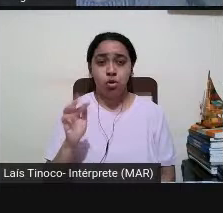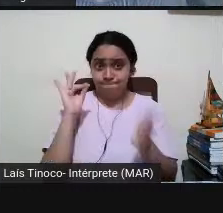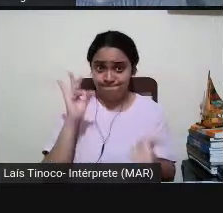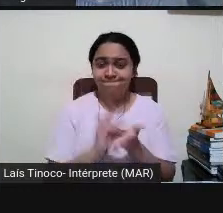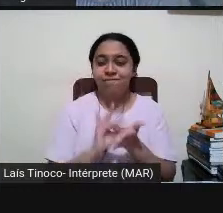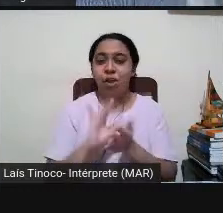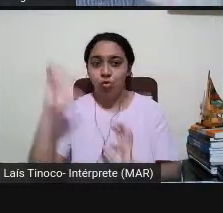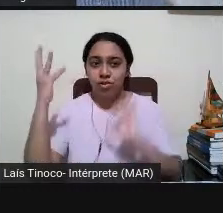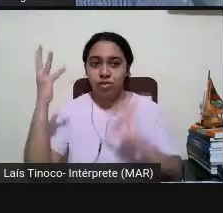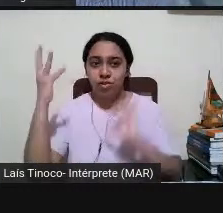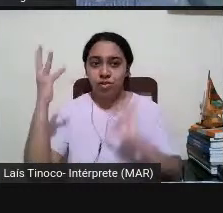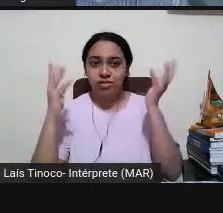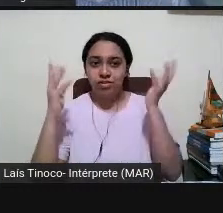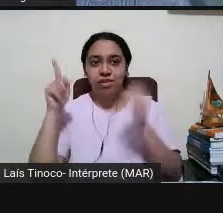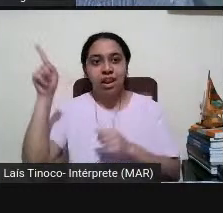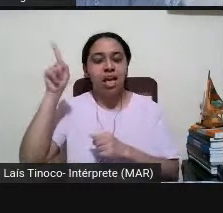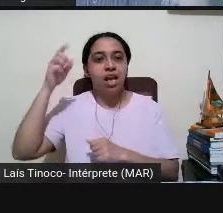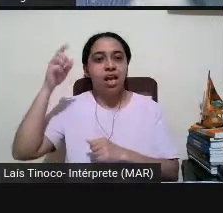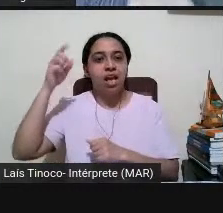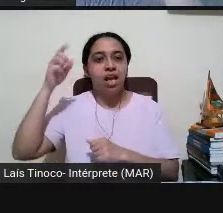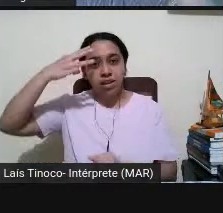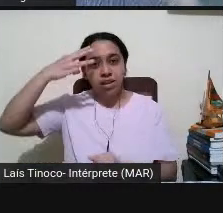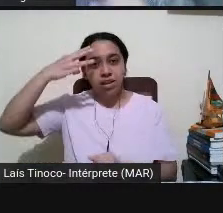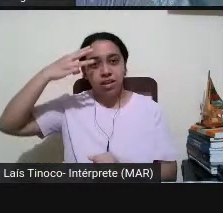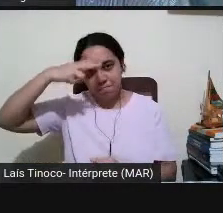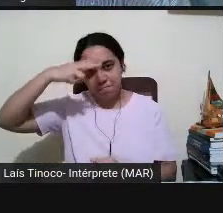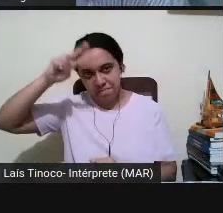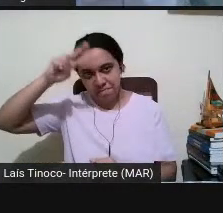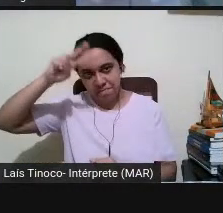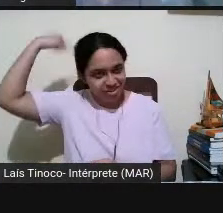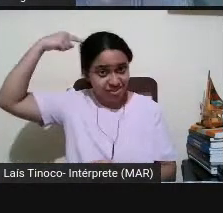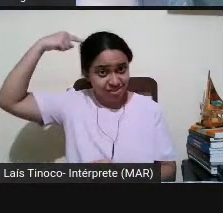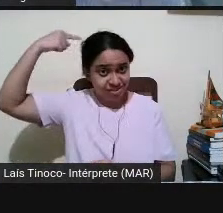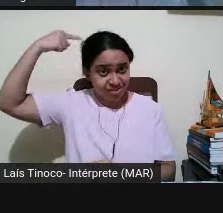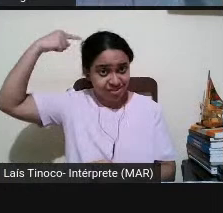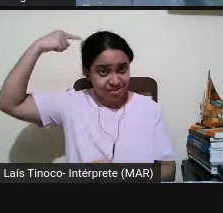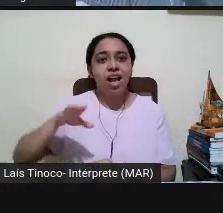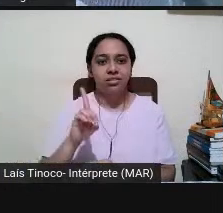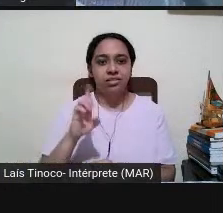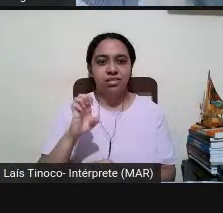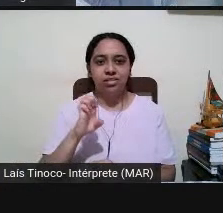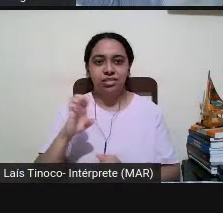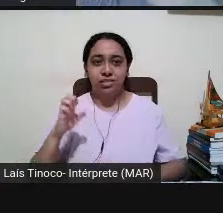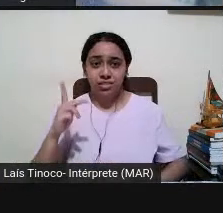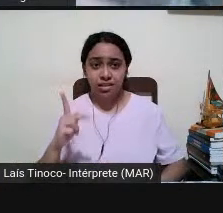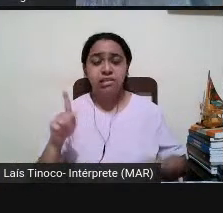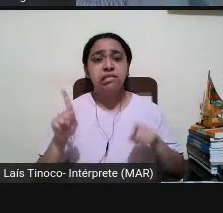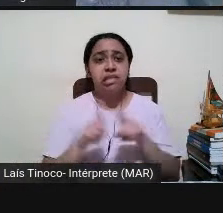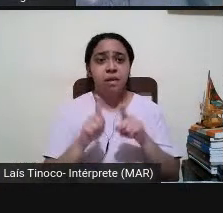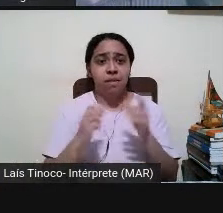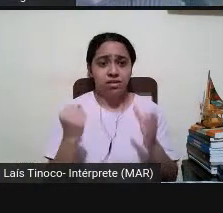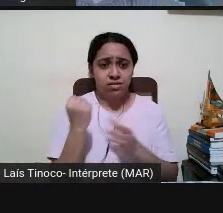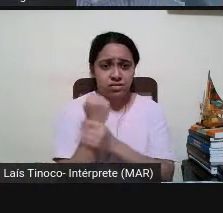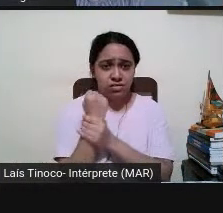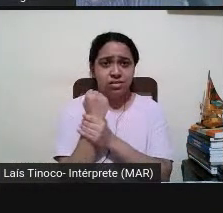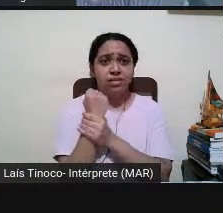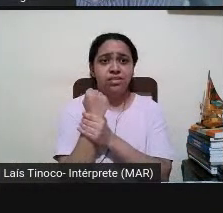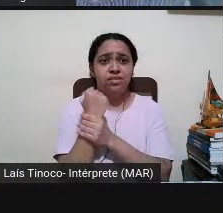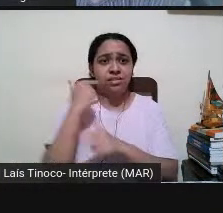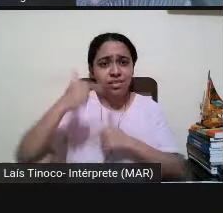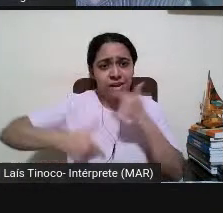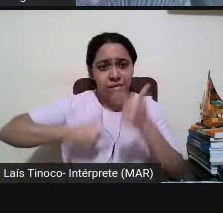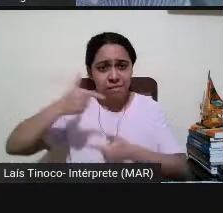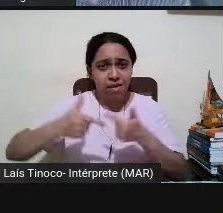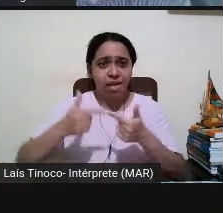Deep water Horizon e por conta de falhas relacionadas também a segurança do trabalho é uma dica aí